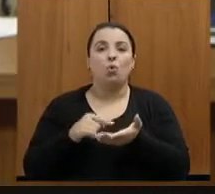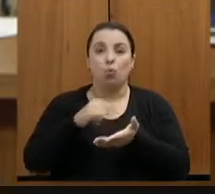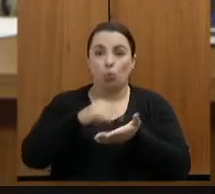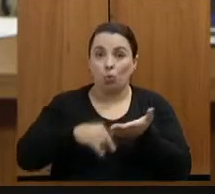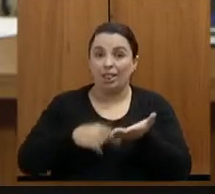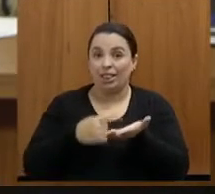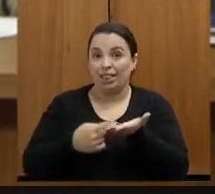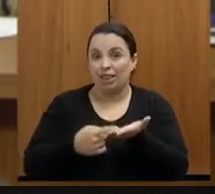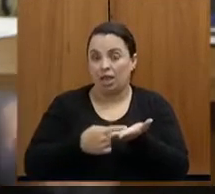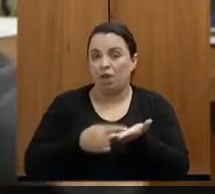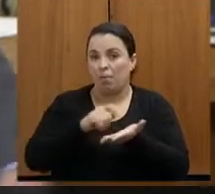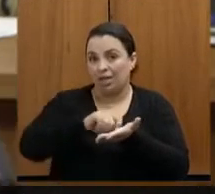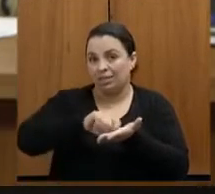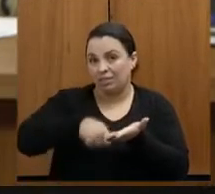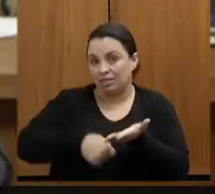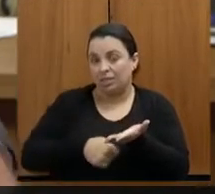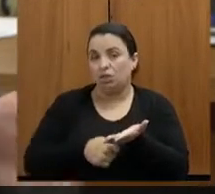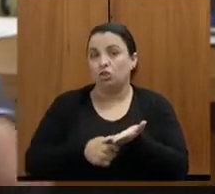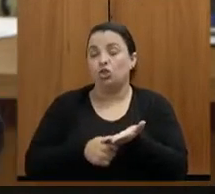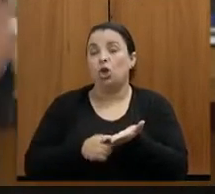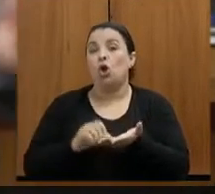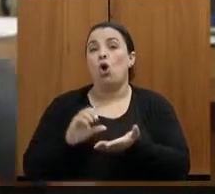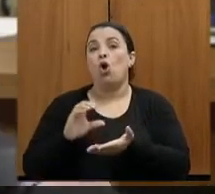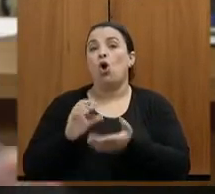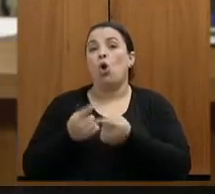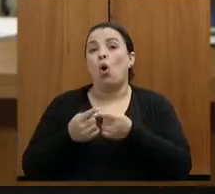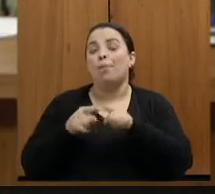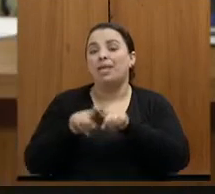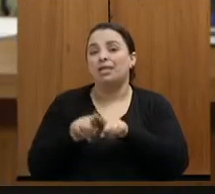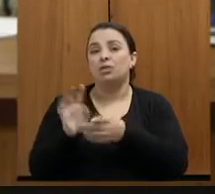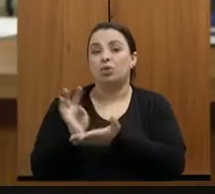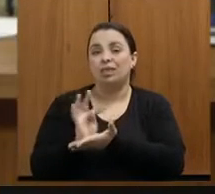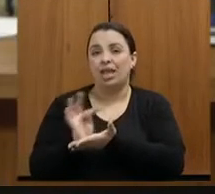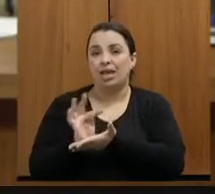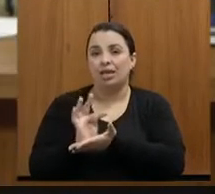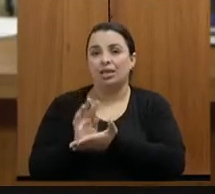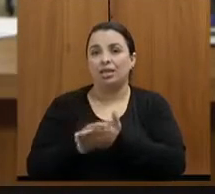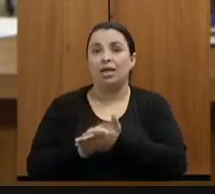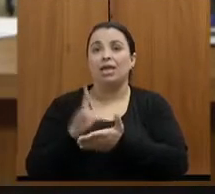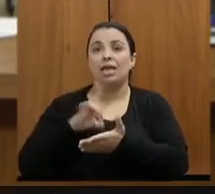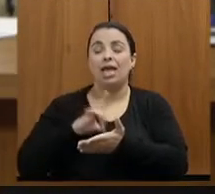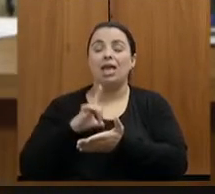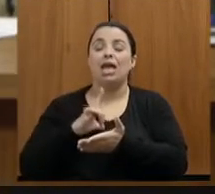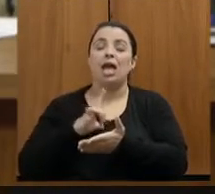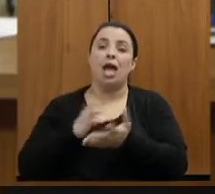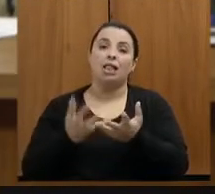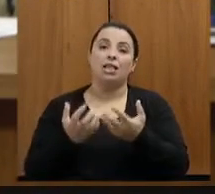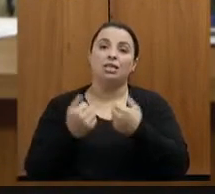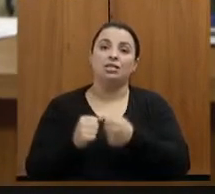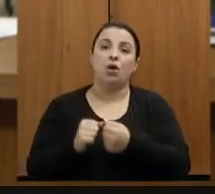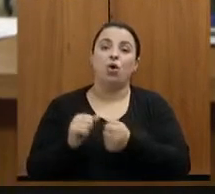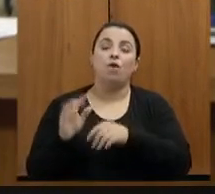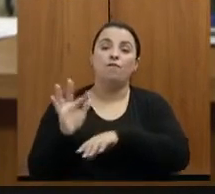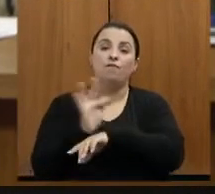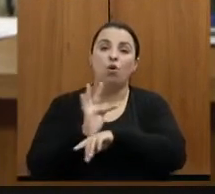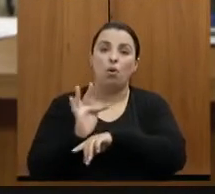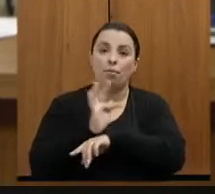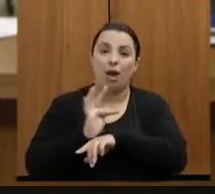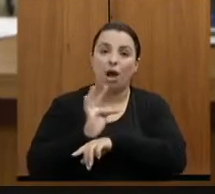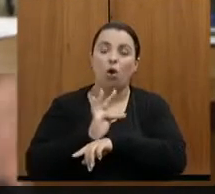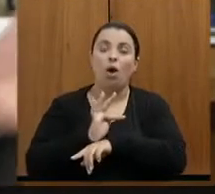técnica com o município, que aí é considerar a adesão formal dos municípios ao programa Minas Reúrbi.